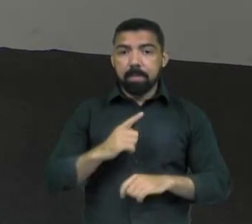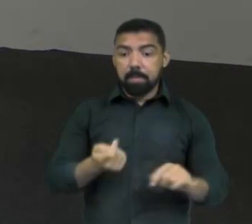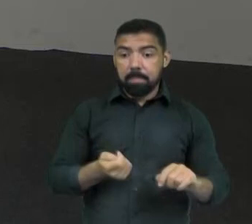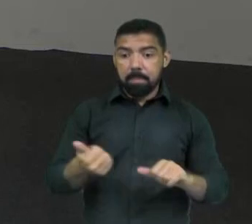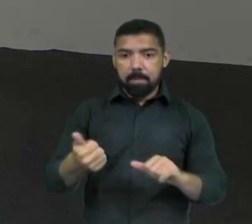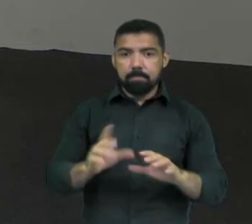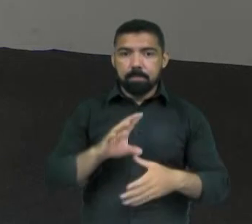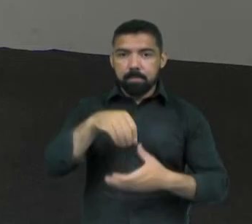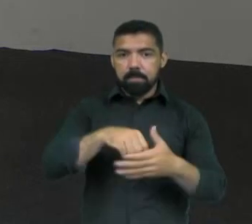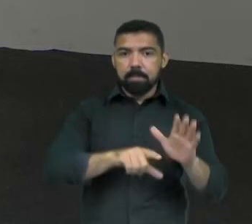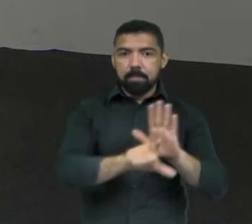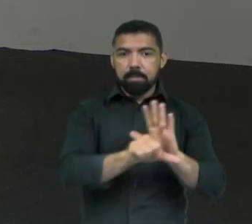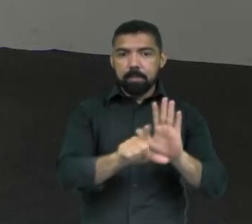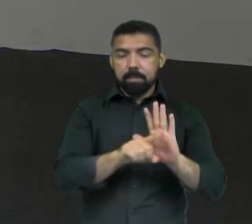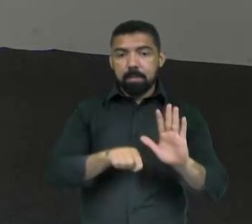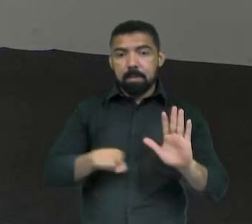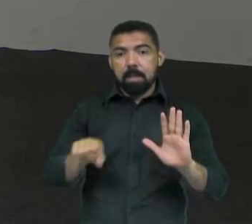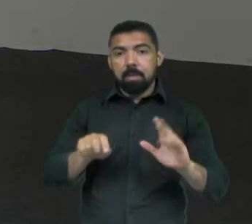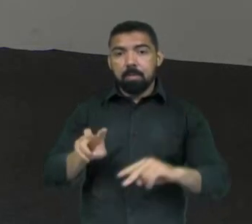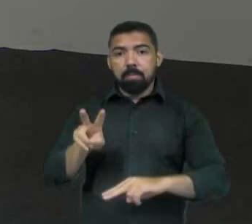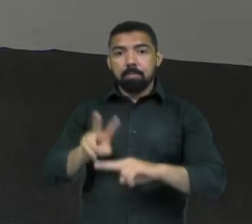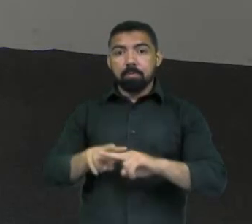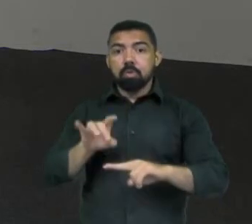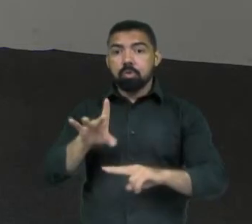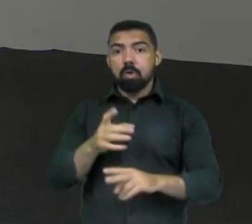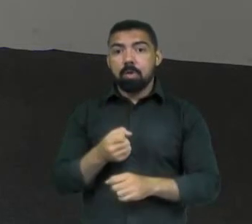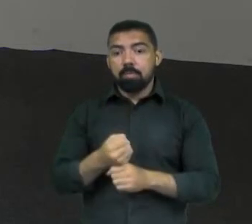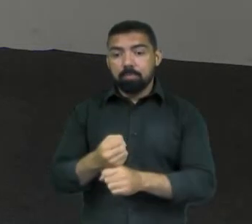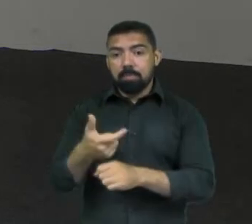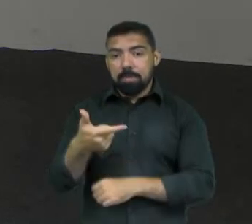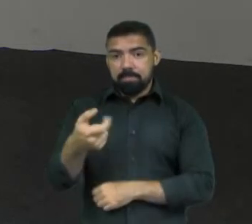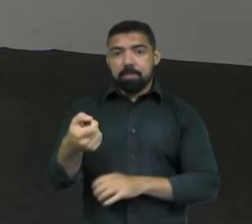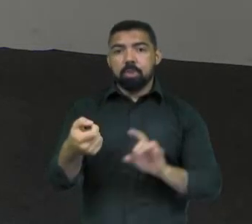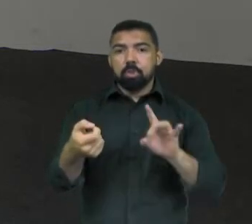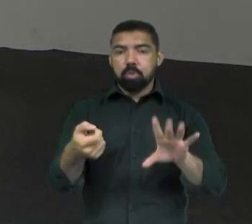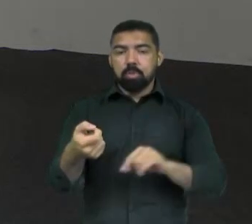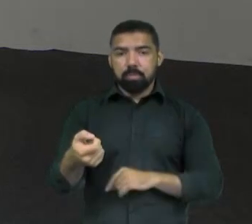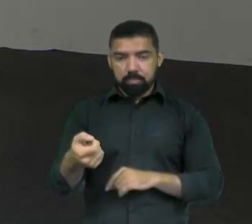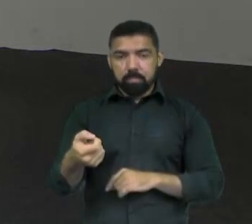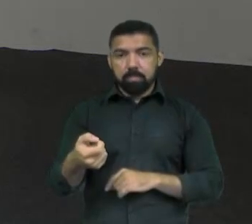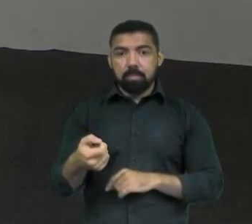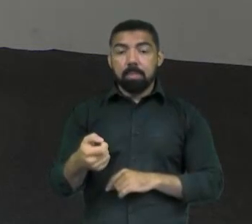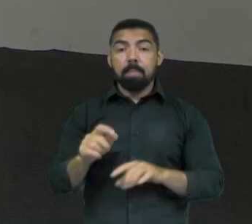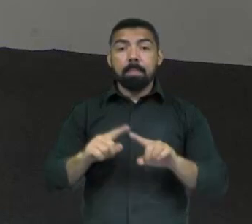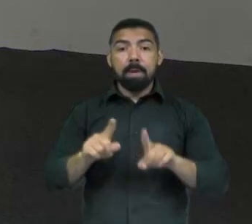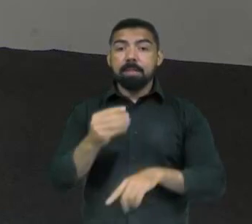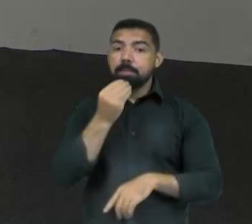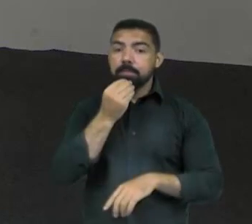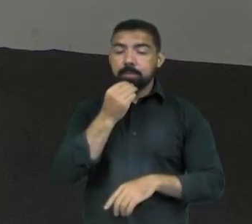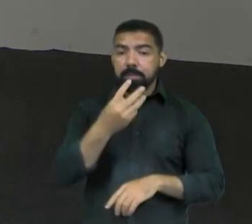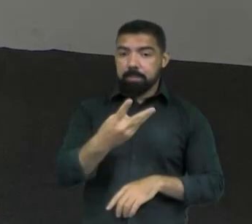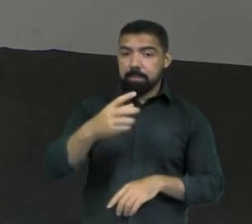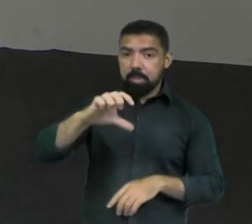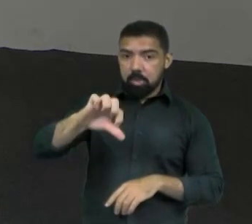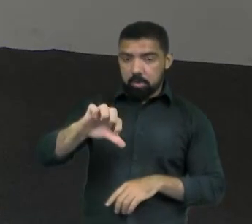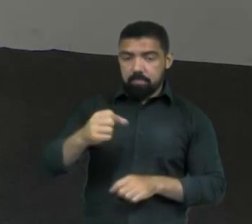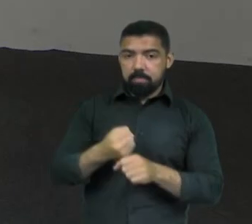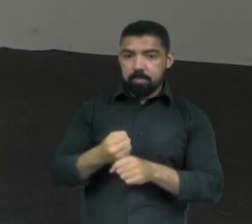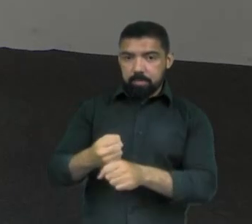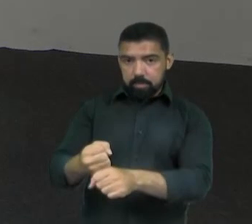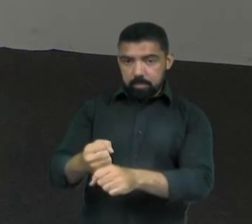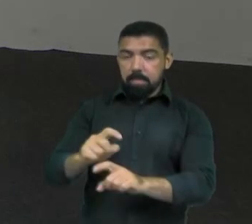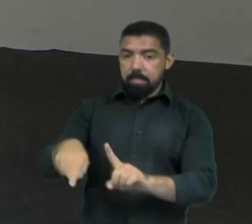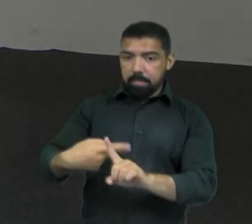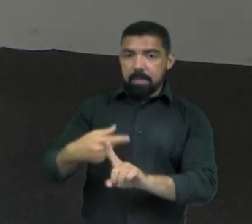cumpriu em regime fechado apenas 20 anos dos 39 anos e 6 meses determinados na